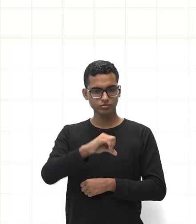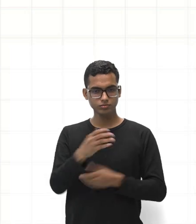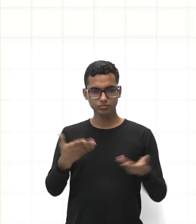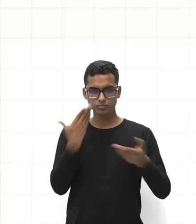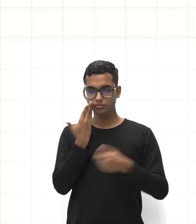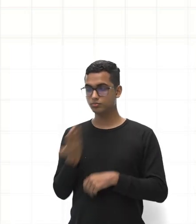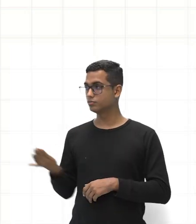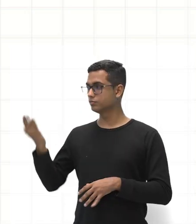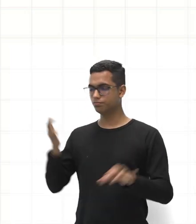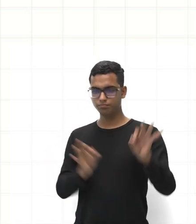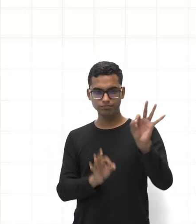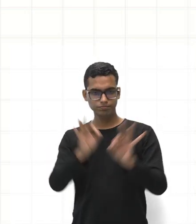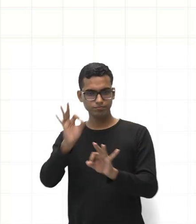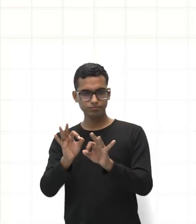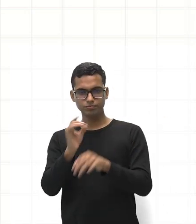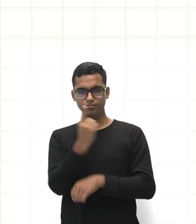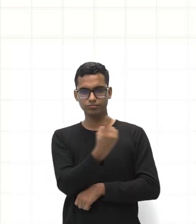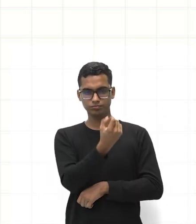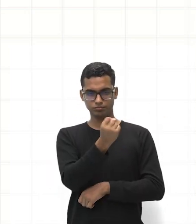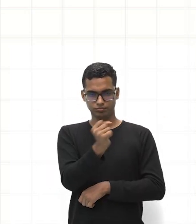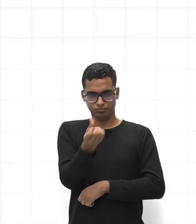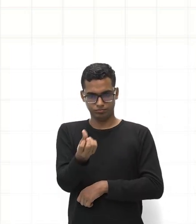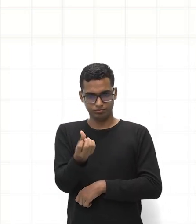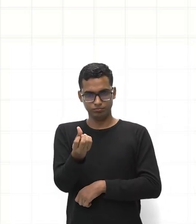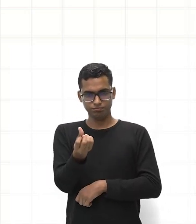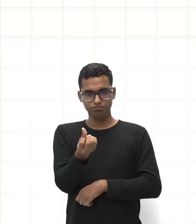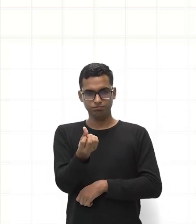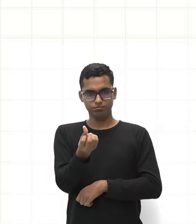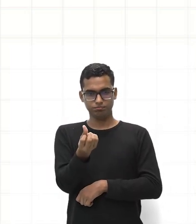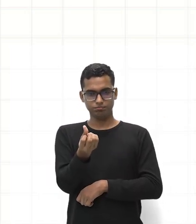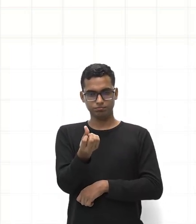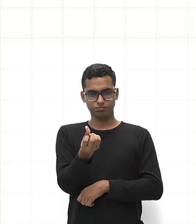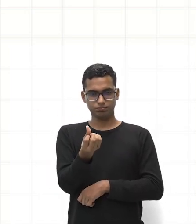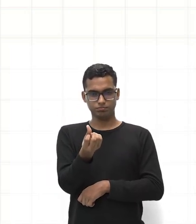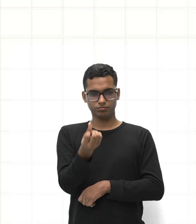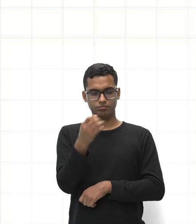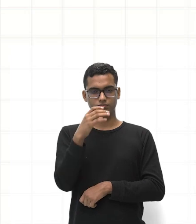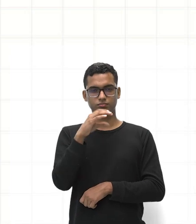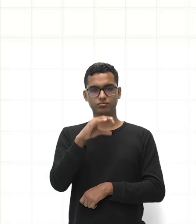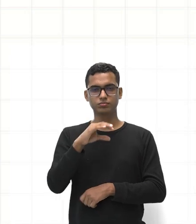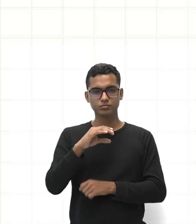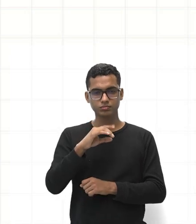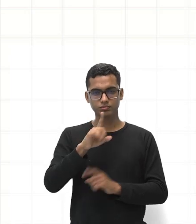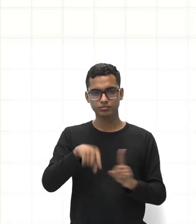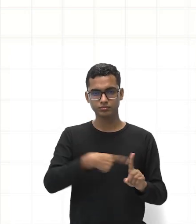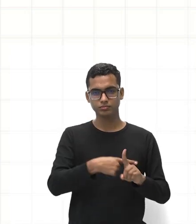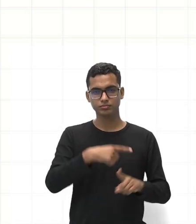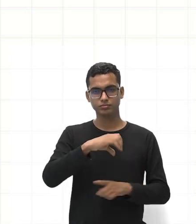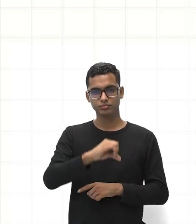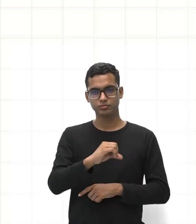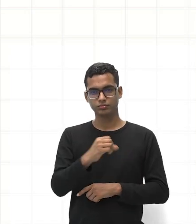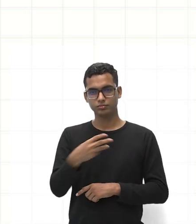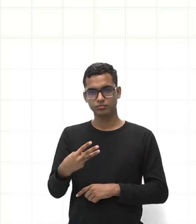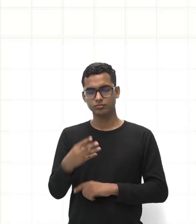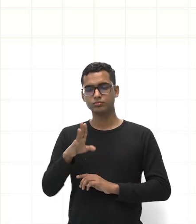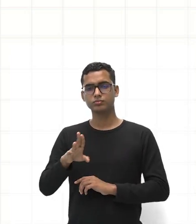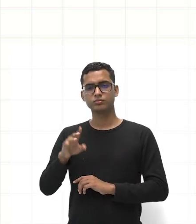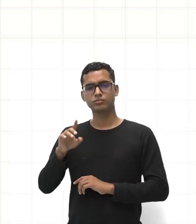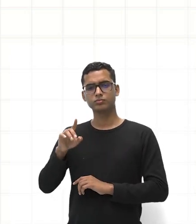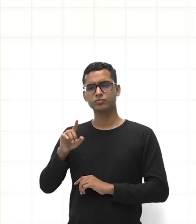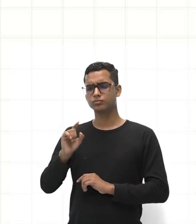9. Feito isso, o que a gente tem que fazer? Soma. Esse asterisco, pessoal, é uma maneira também de representarmos aí a